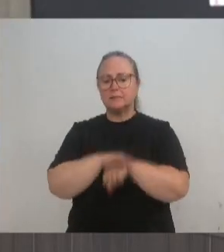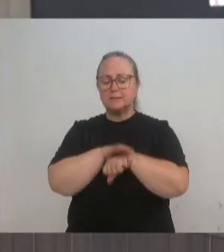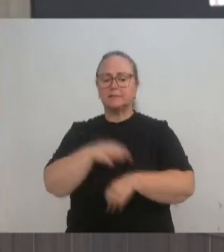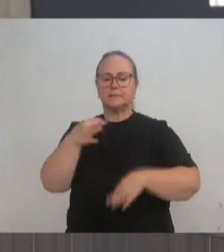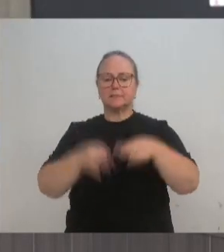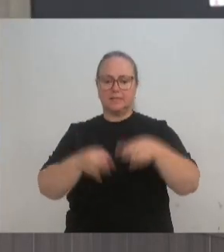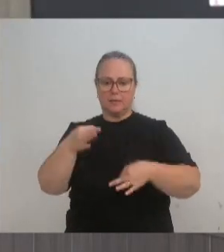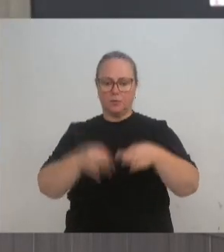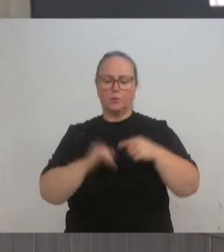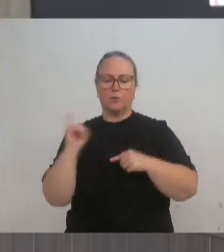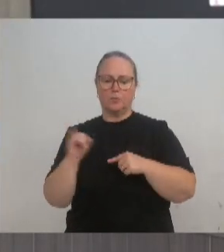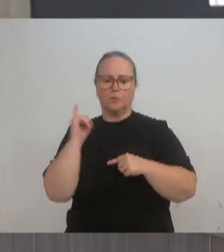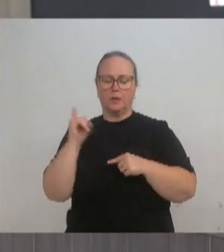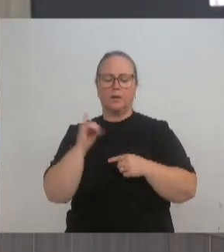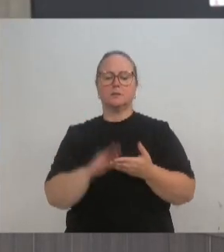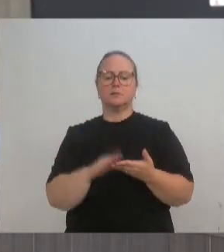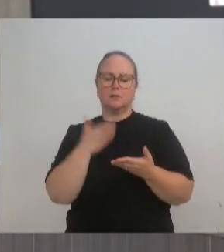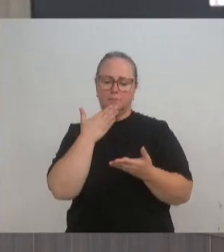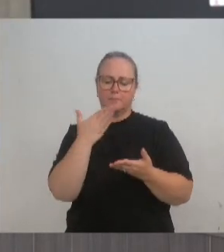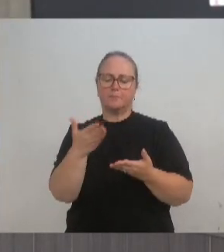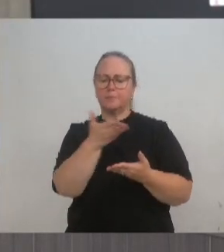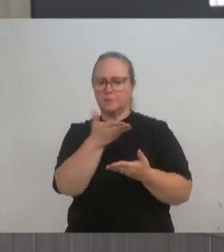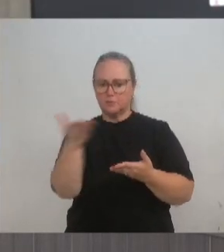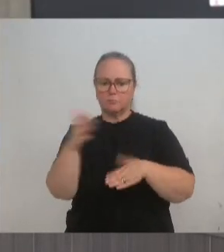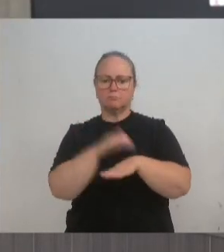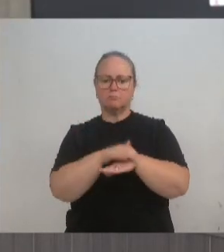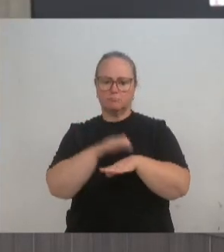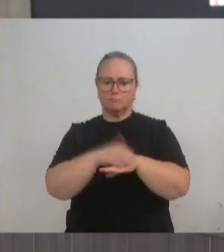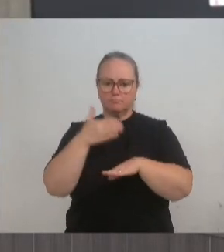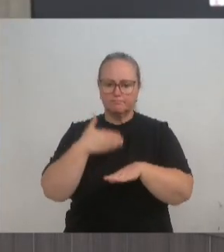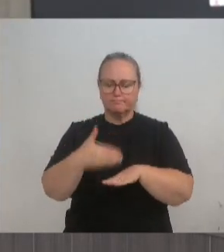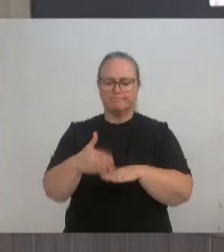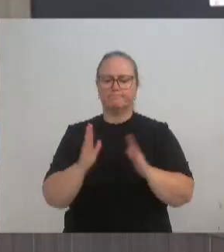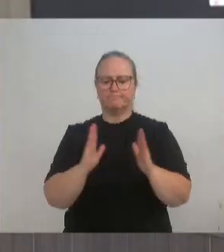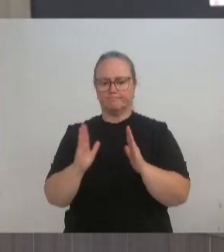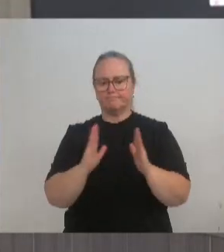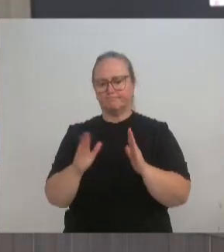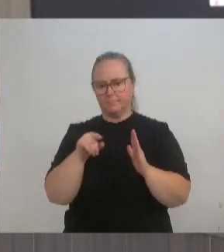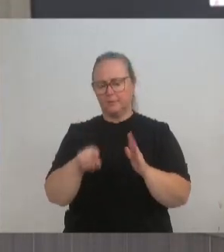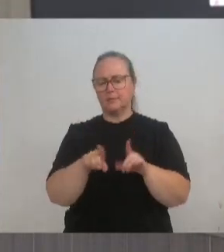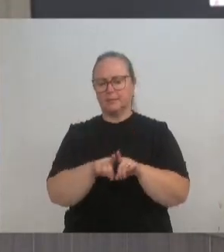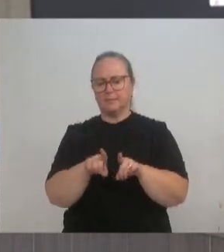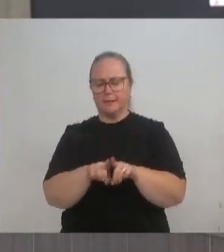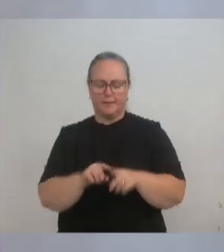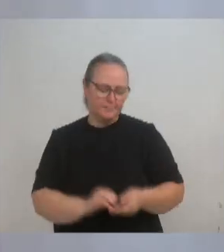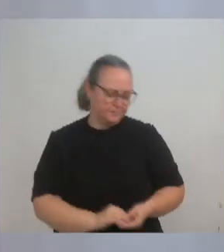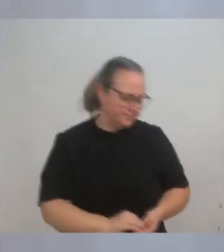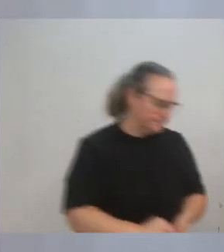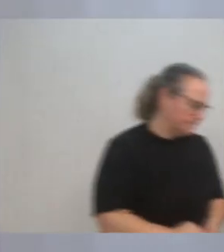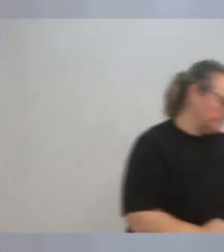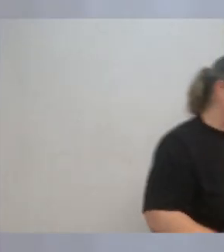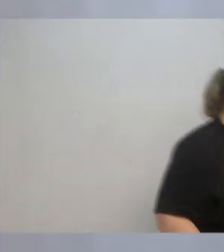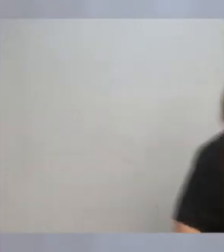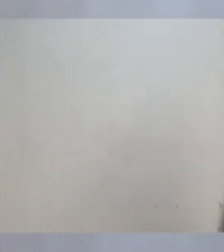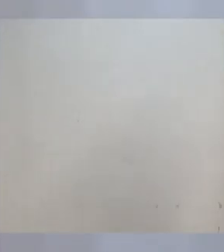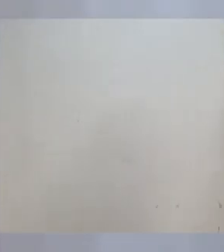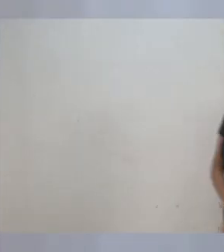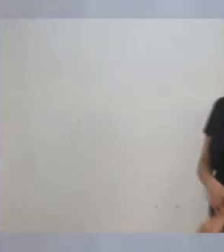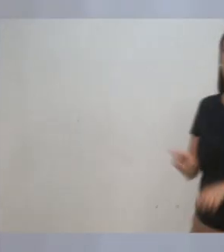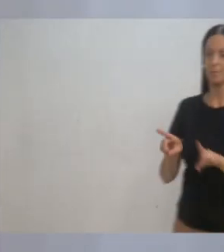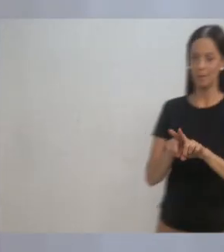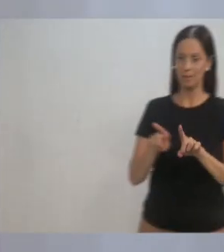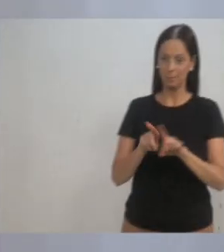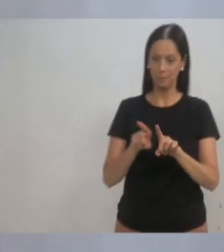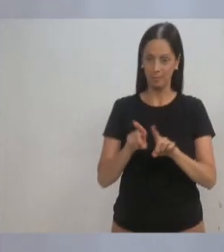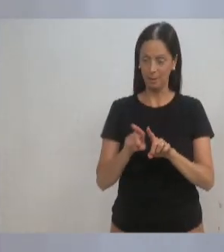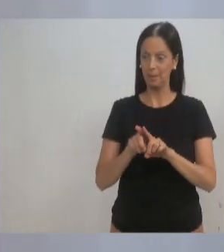comissão e o que a gente solicitou para ser realizado, né, naquele dia. Obrigado. Também incluo a sua fala, meu pronunciamento.